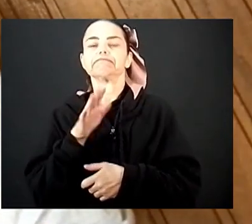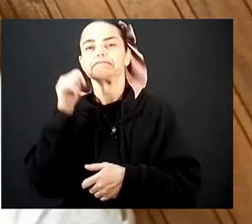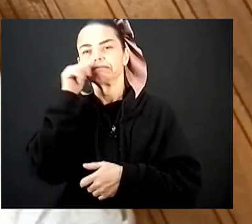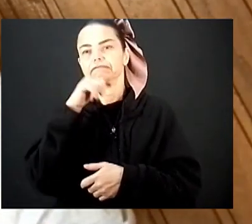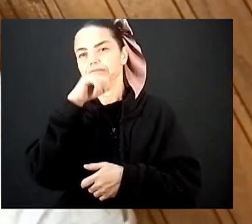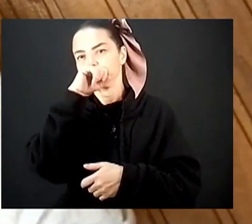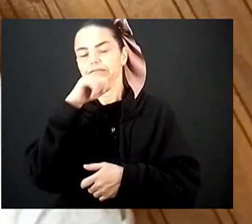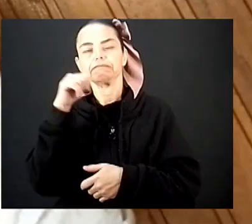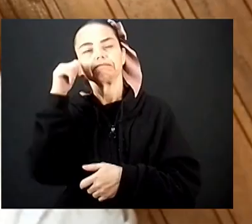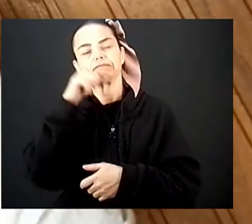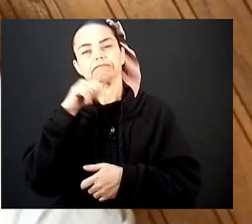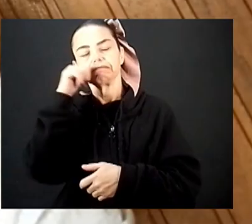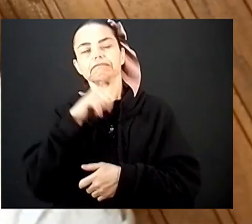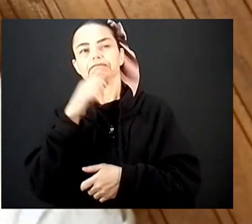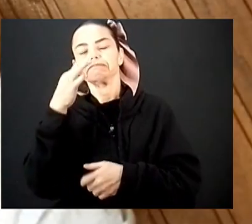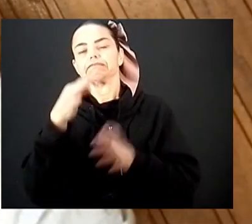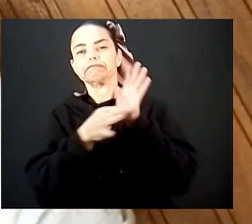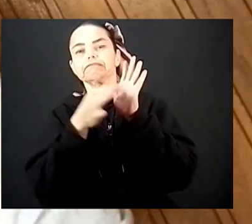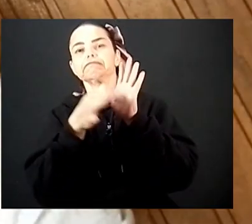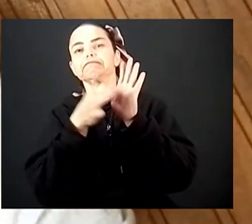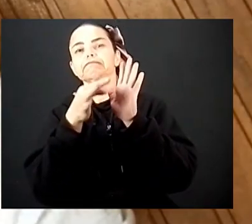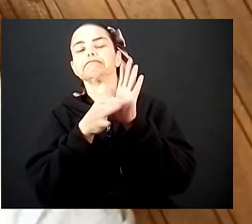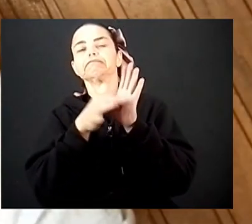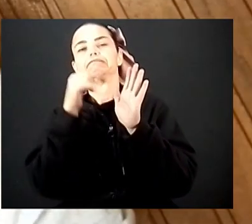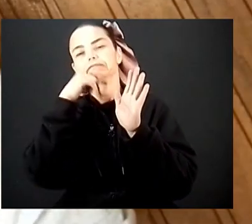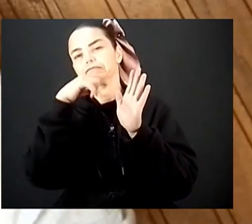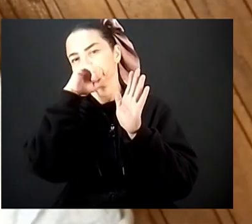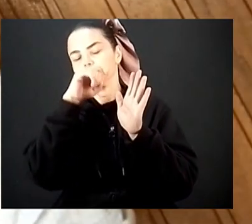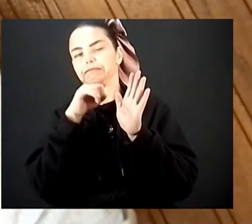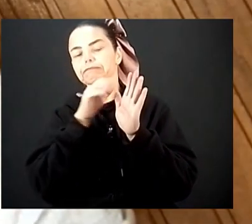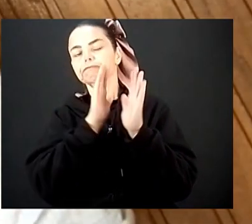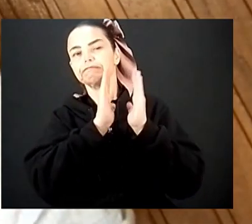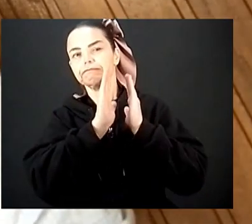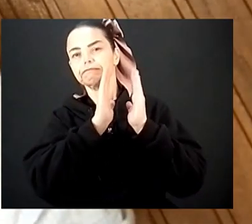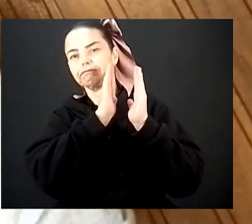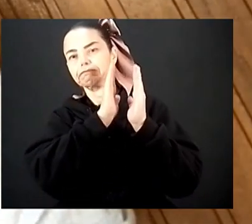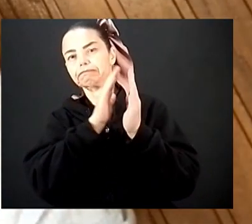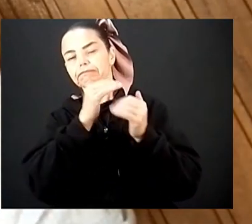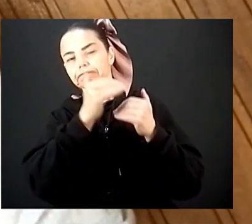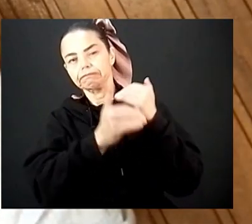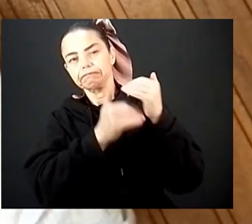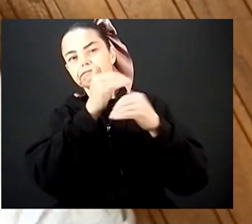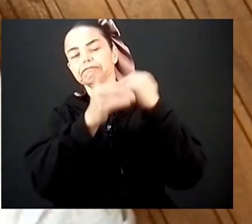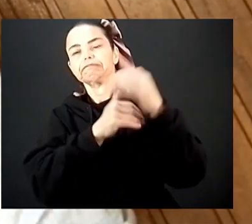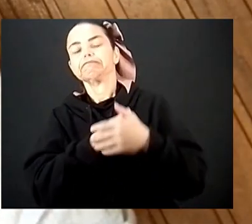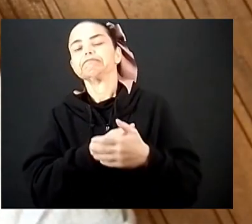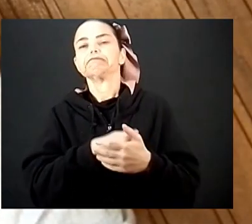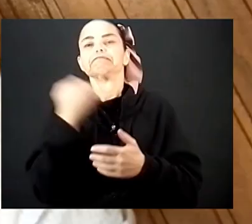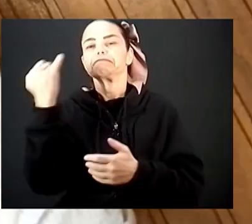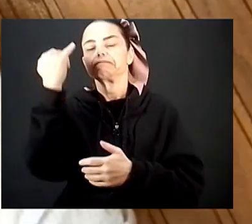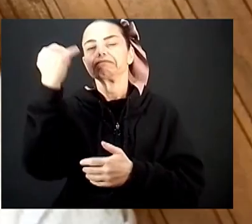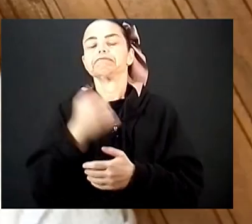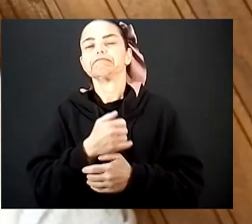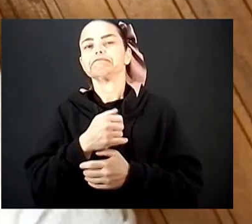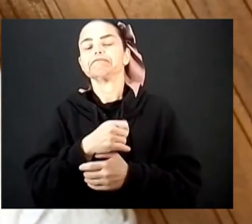porque a opinião da mãe nesse processo é muito importante, a ponto da adolescente ou da adulta jovem